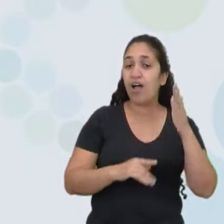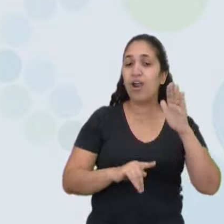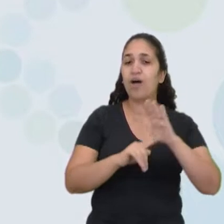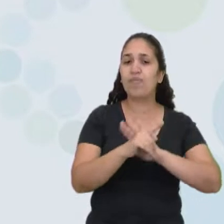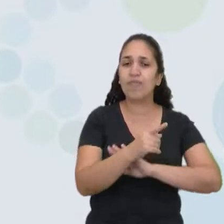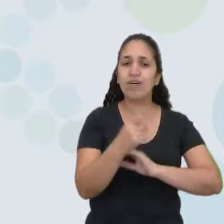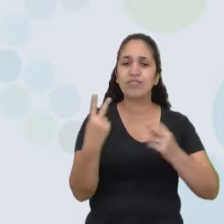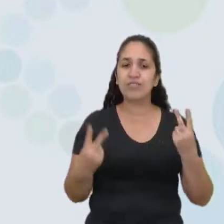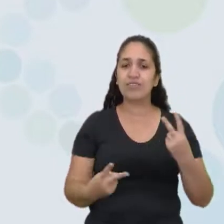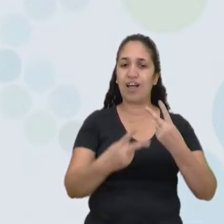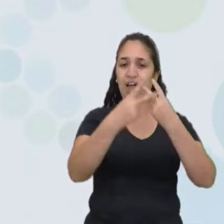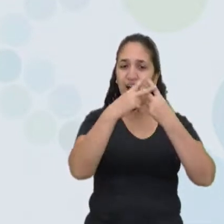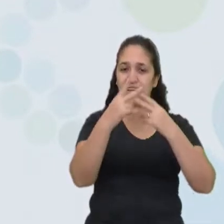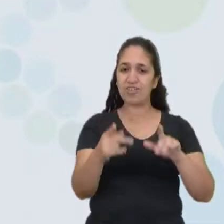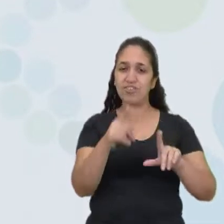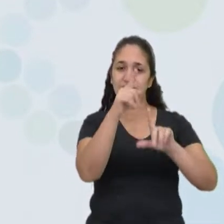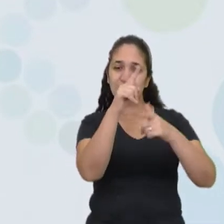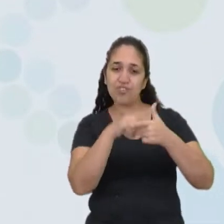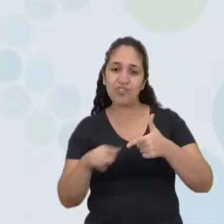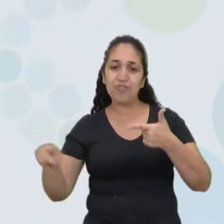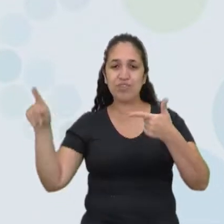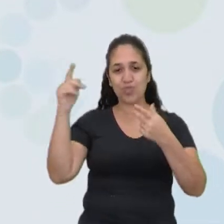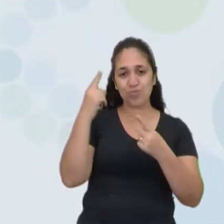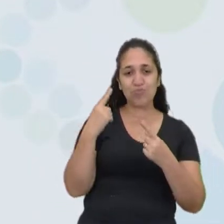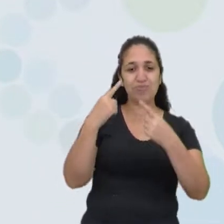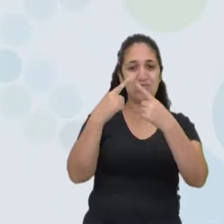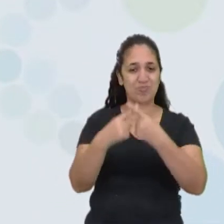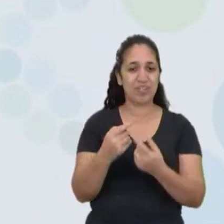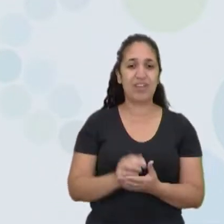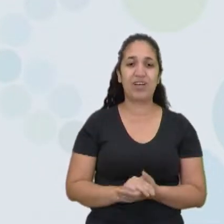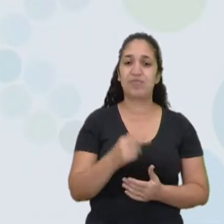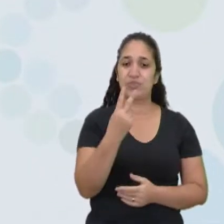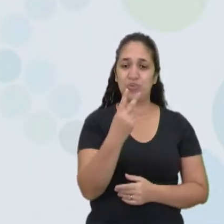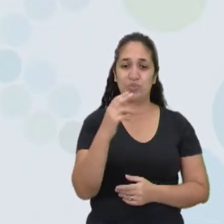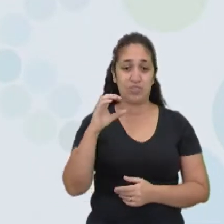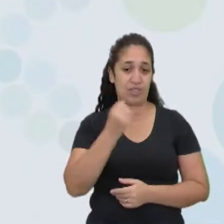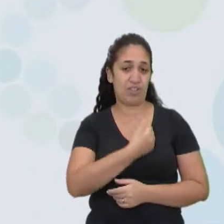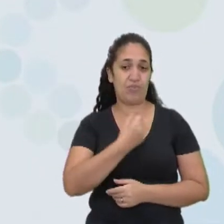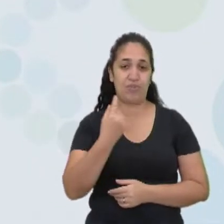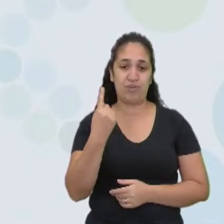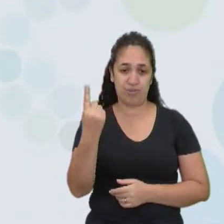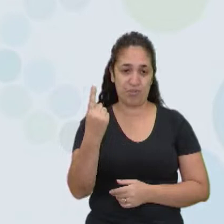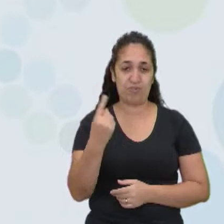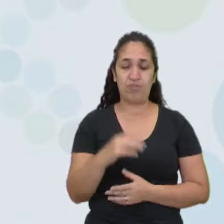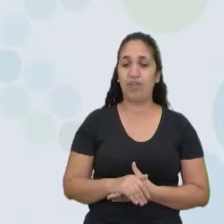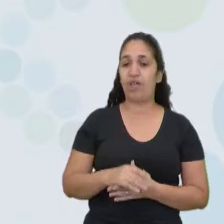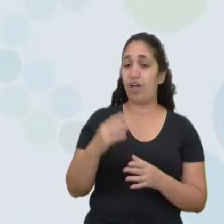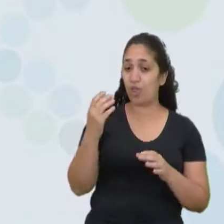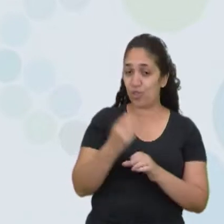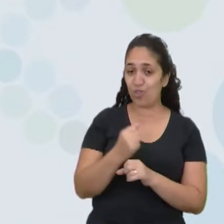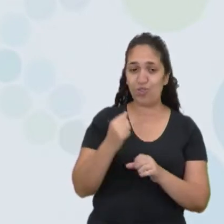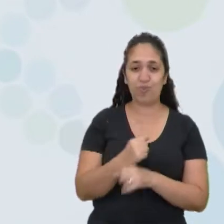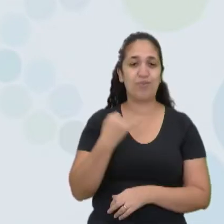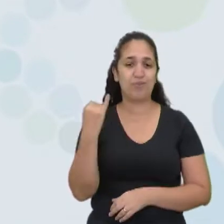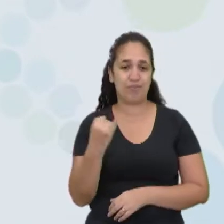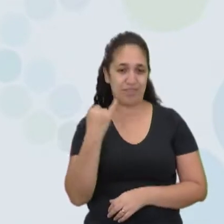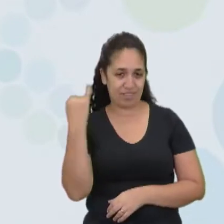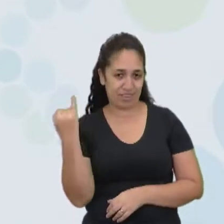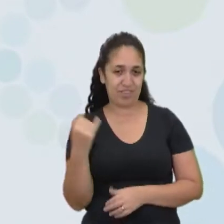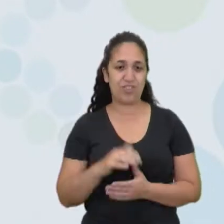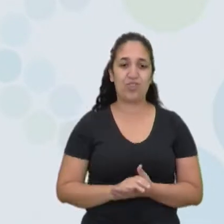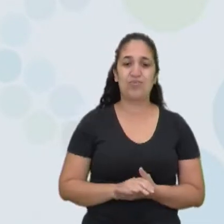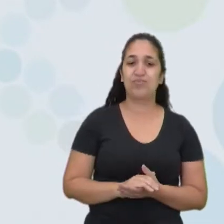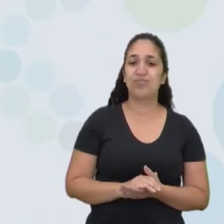é o hashtag Quem Divide Multiplica, unidade curricular número 1, números também importam, componente